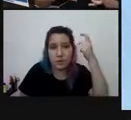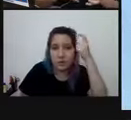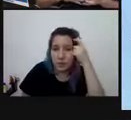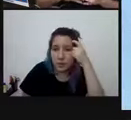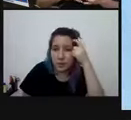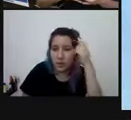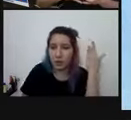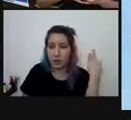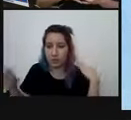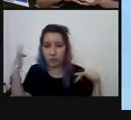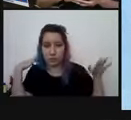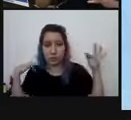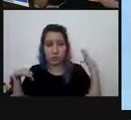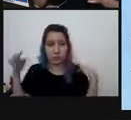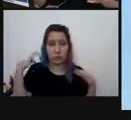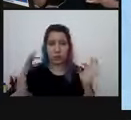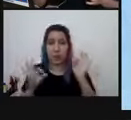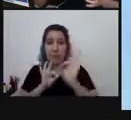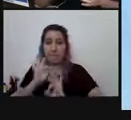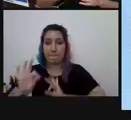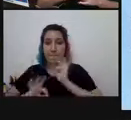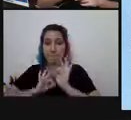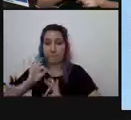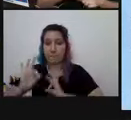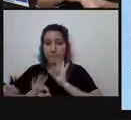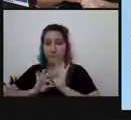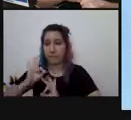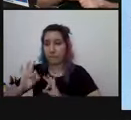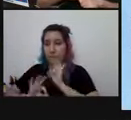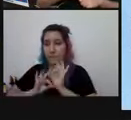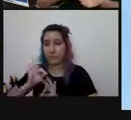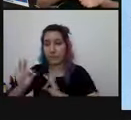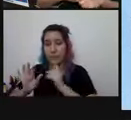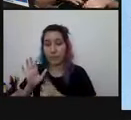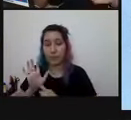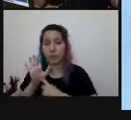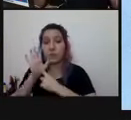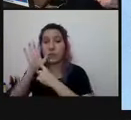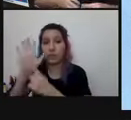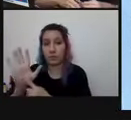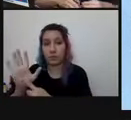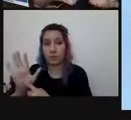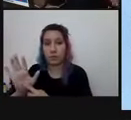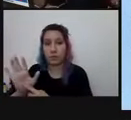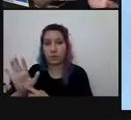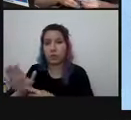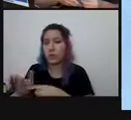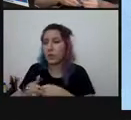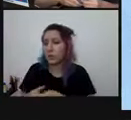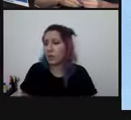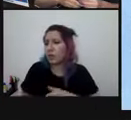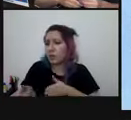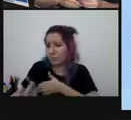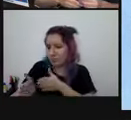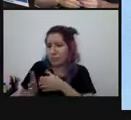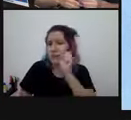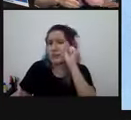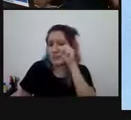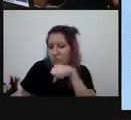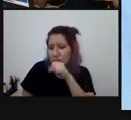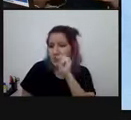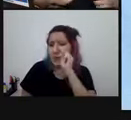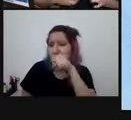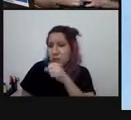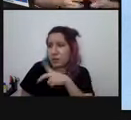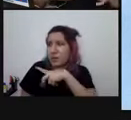Vicente de forma planejada. Essas foram as ideias expostas. Tem caminhos, tem possibilidades, a gente